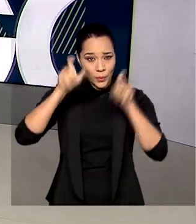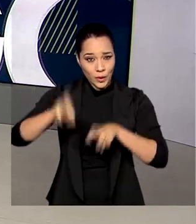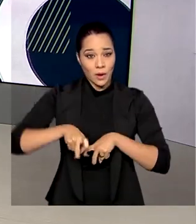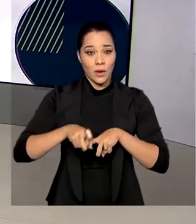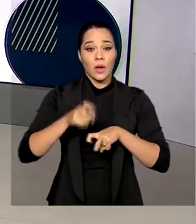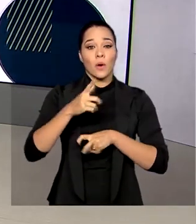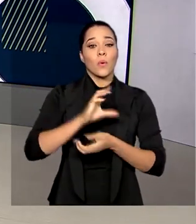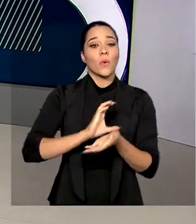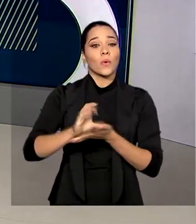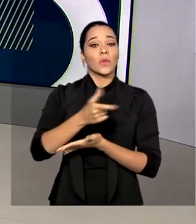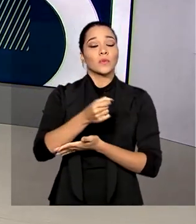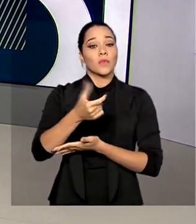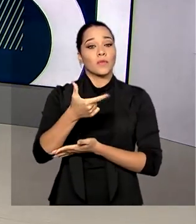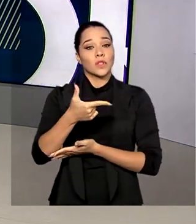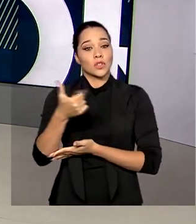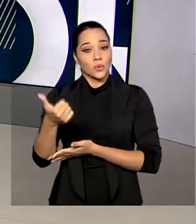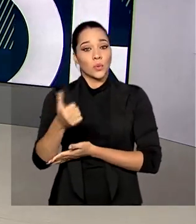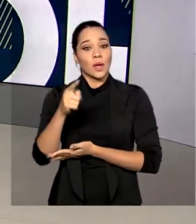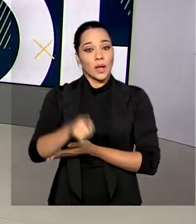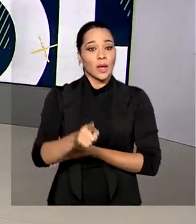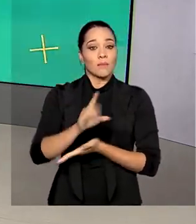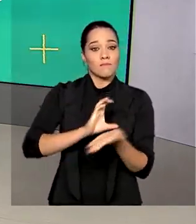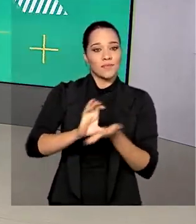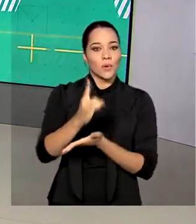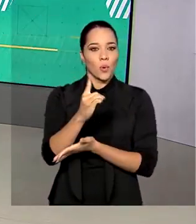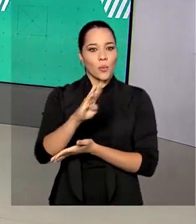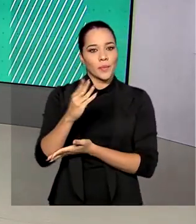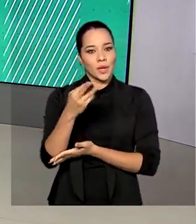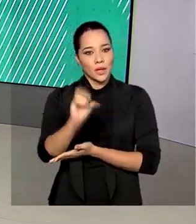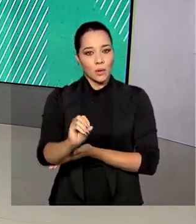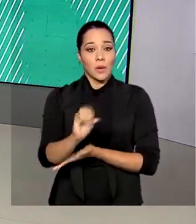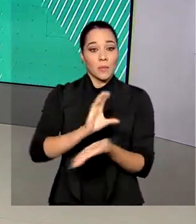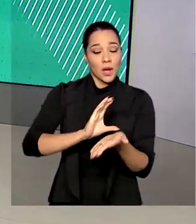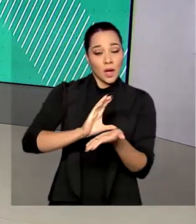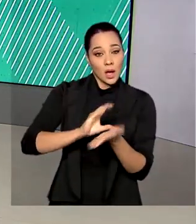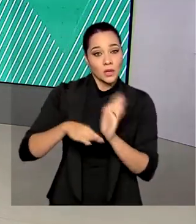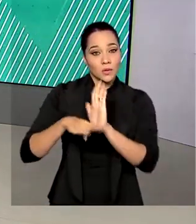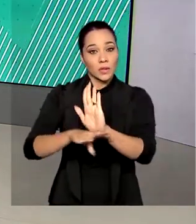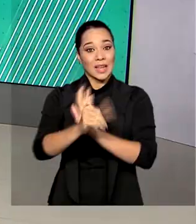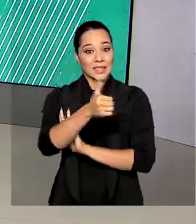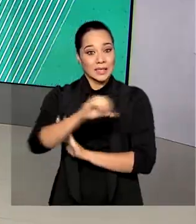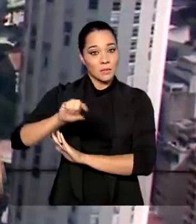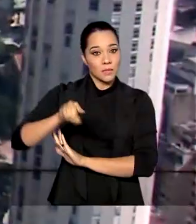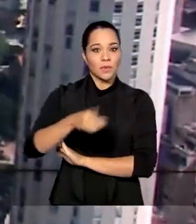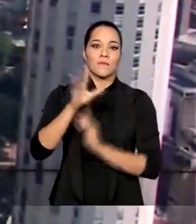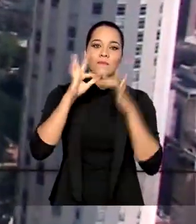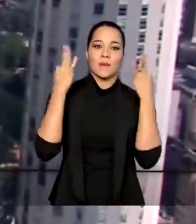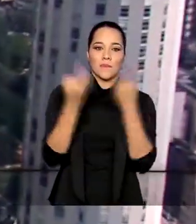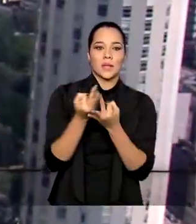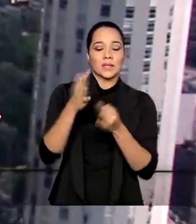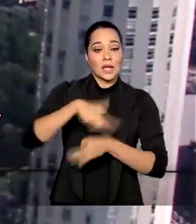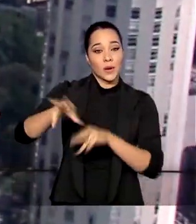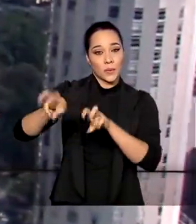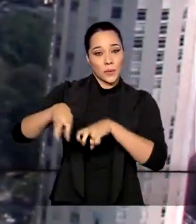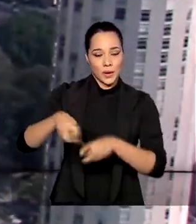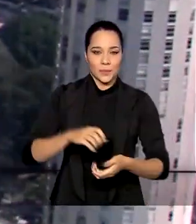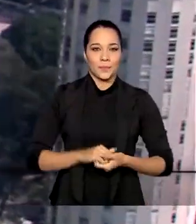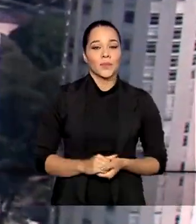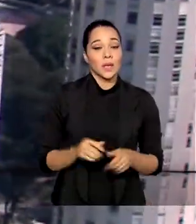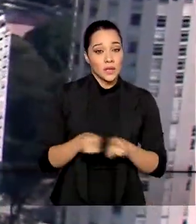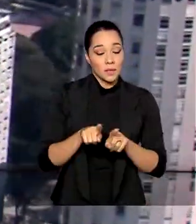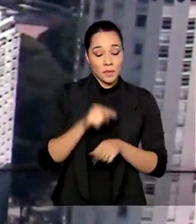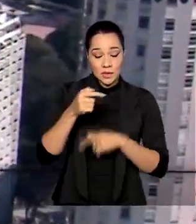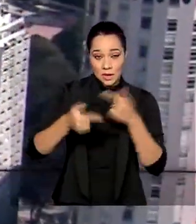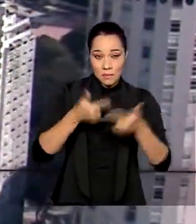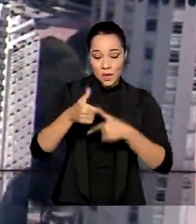aprovado é de 1 bilhão e 100 milhões de reais para atender 100 mil famílias rurais. E pequenos produtores rurais de